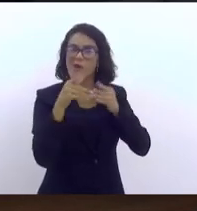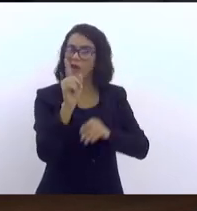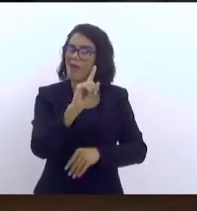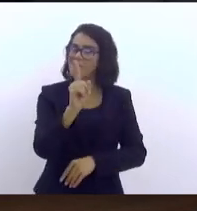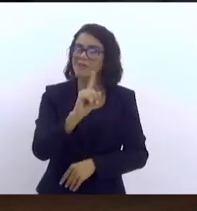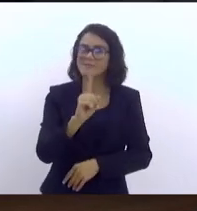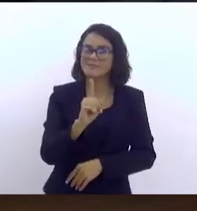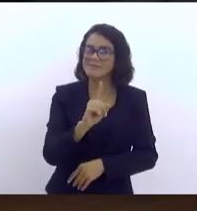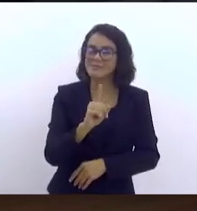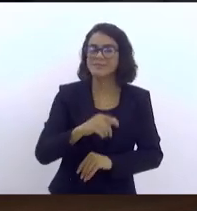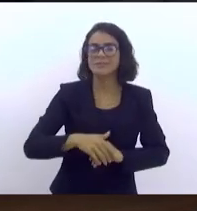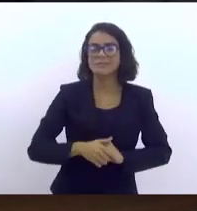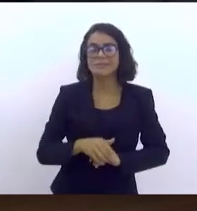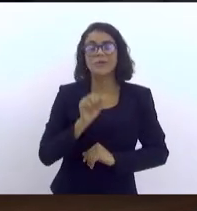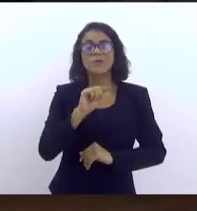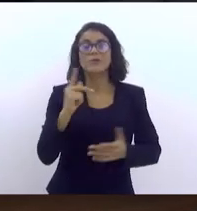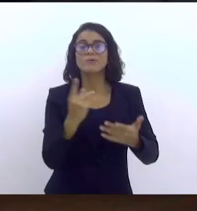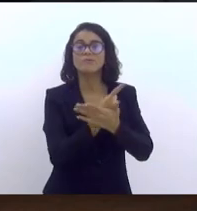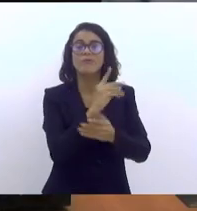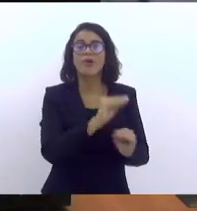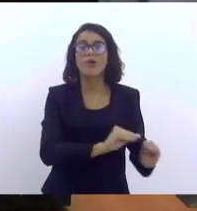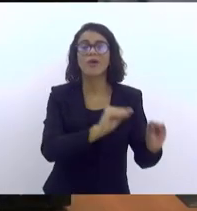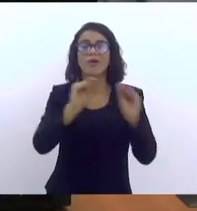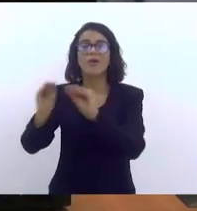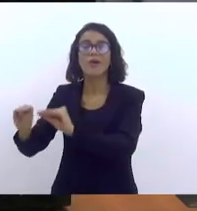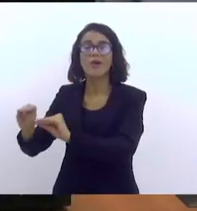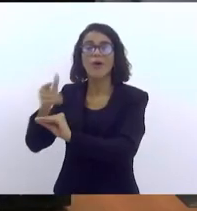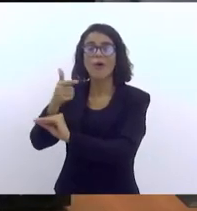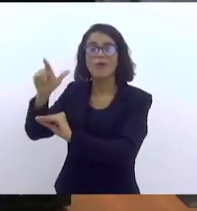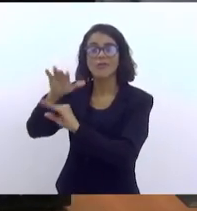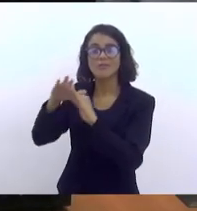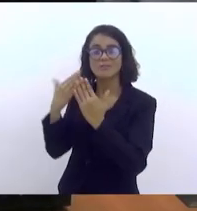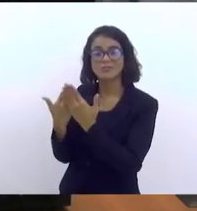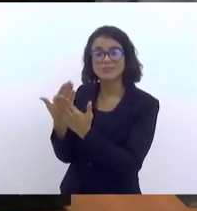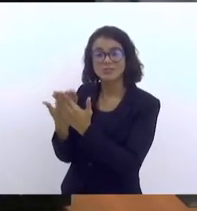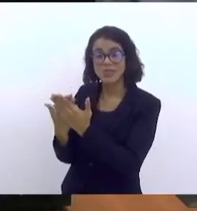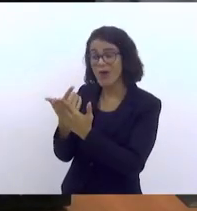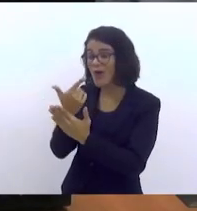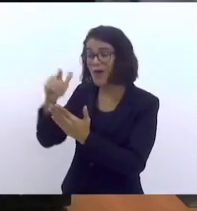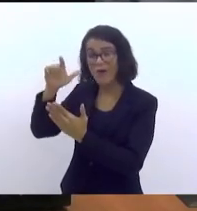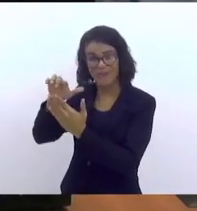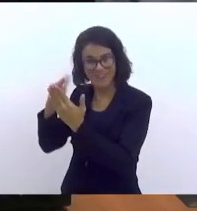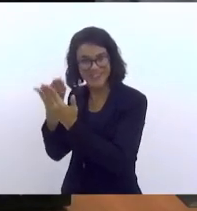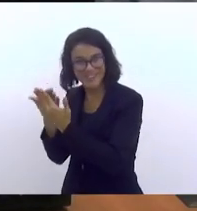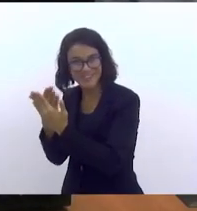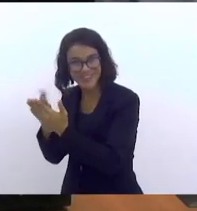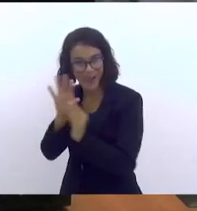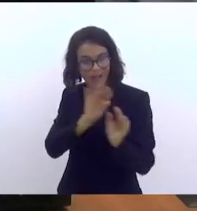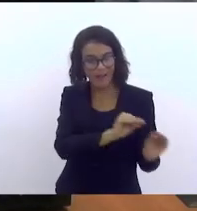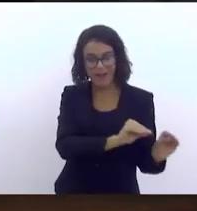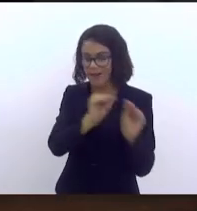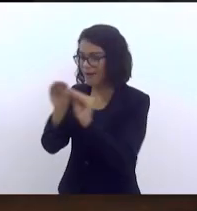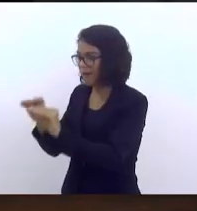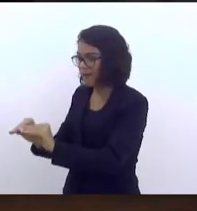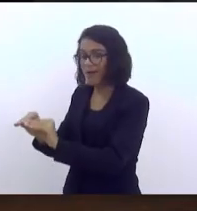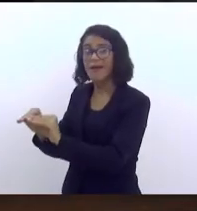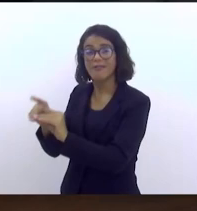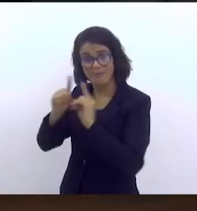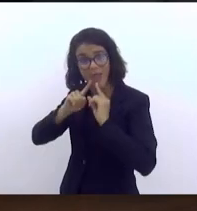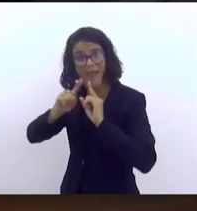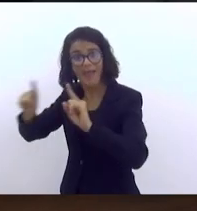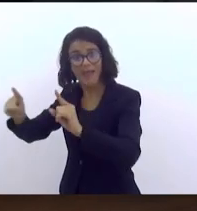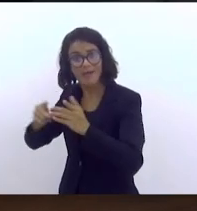aconteceu foi que ele foi mudado para outra Unidade Escolar e nessa outra Unidade Escolar também houveram queixas